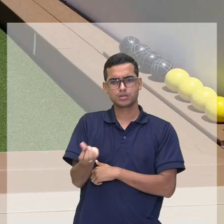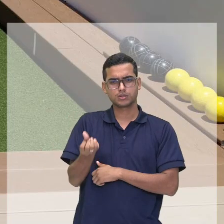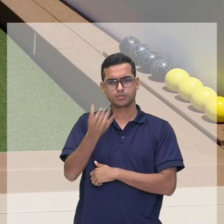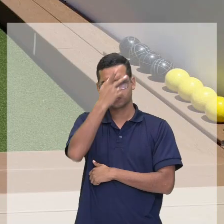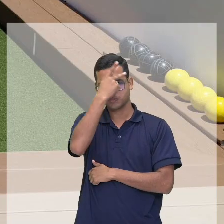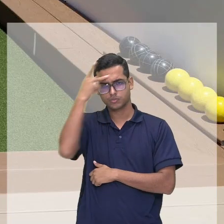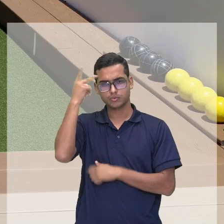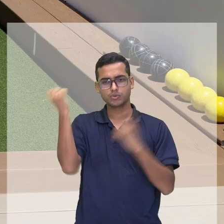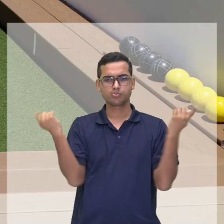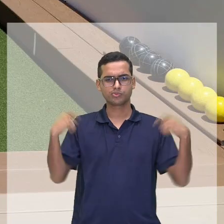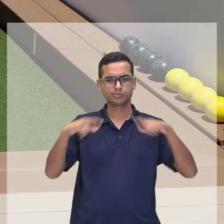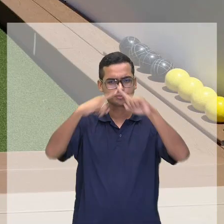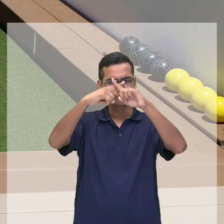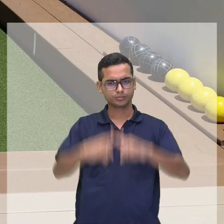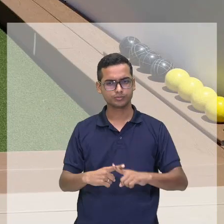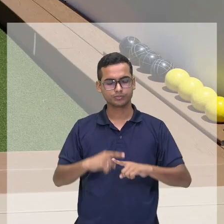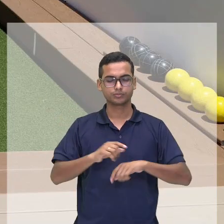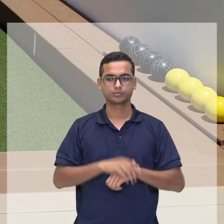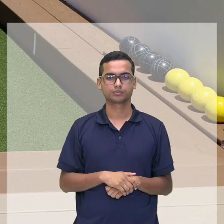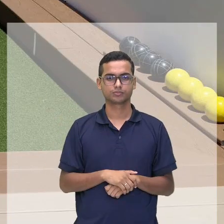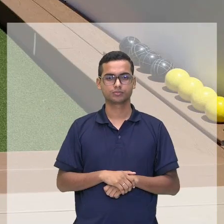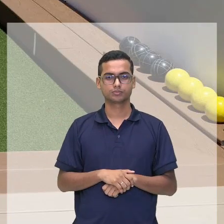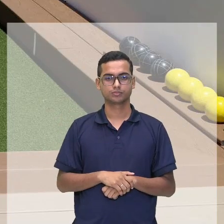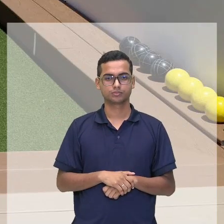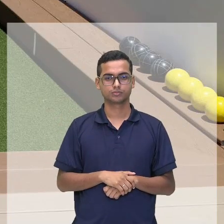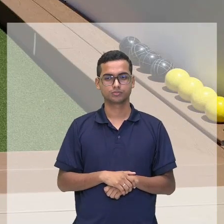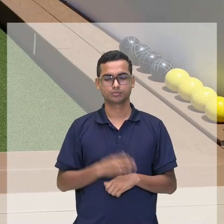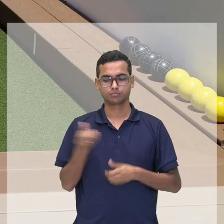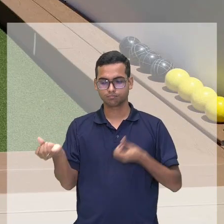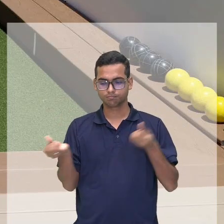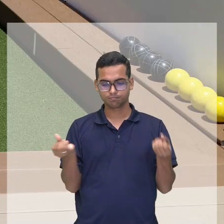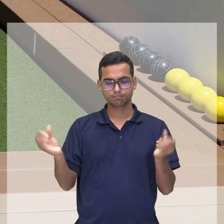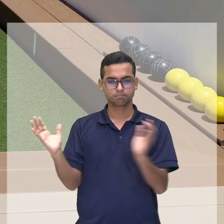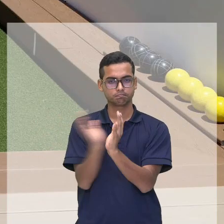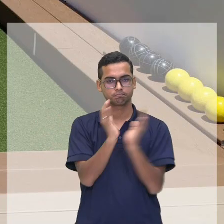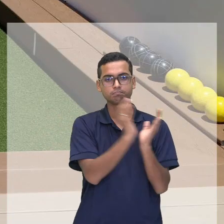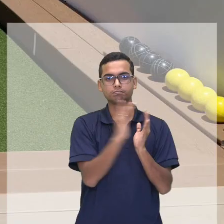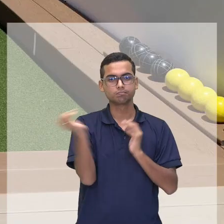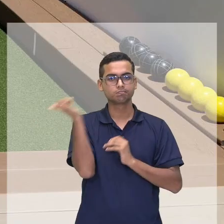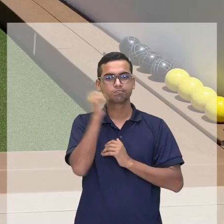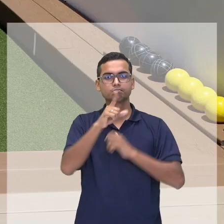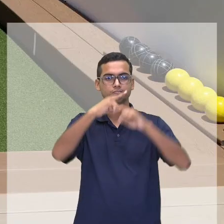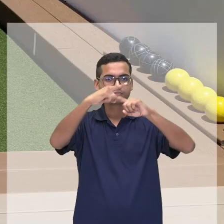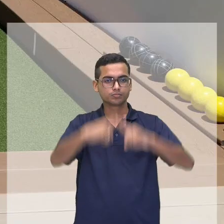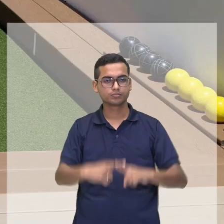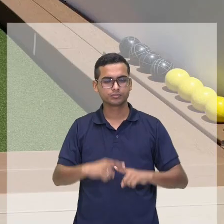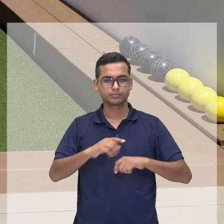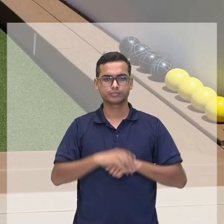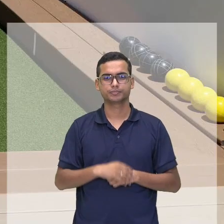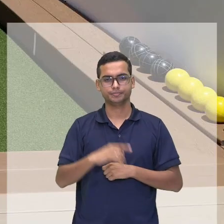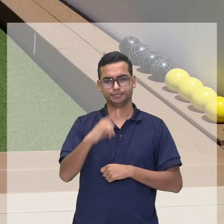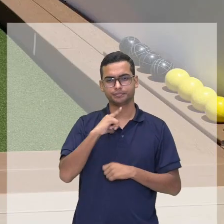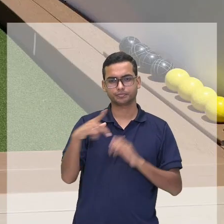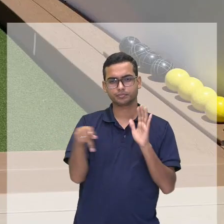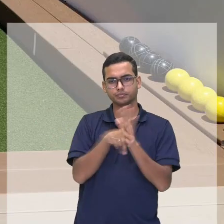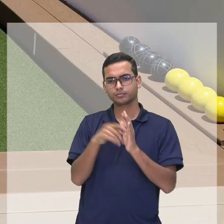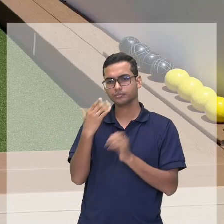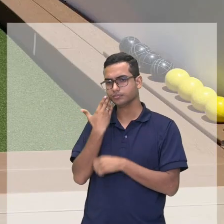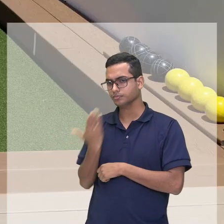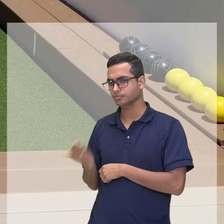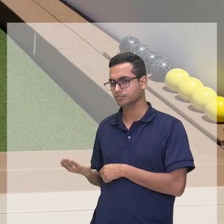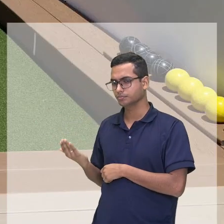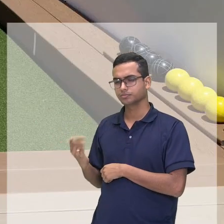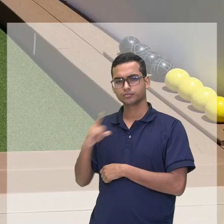bom? E aí, 6 pessoas de cada equipe. E aí, tem aquelas bolas ali, ó. Elas têm que ser de